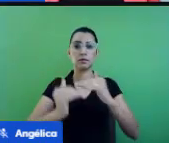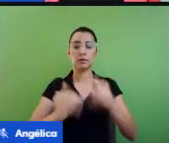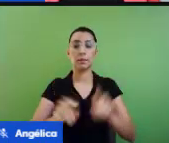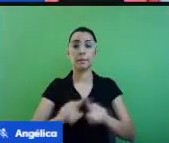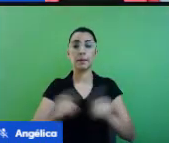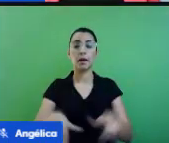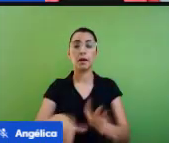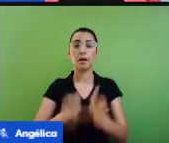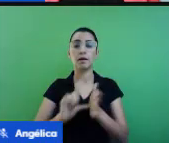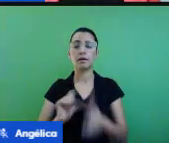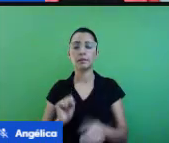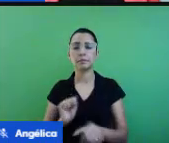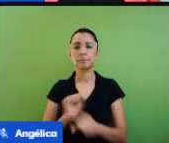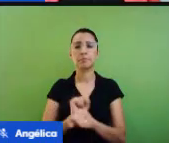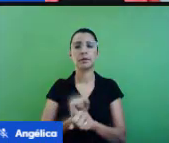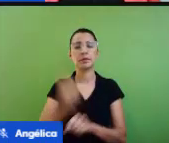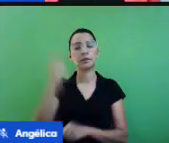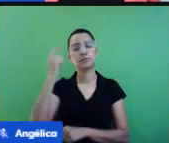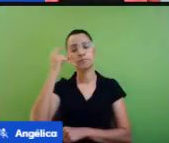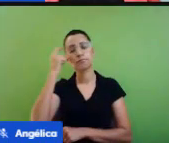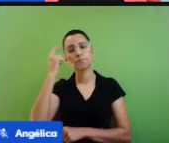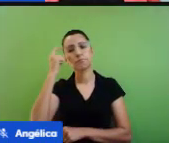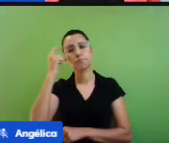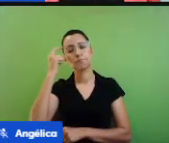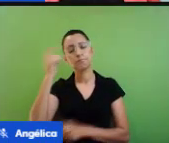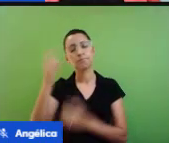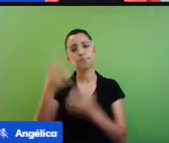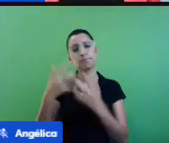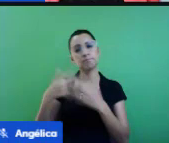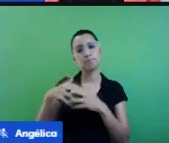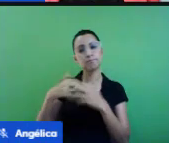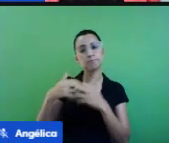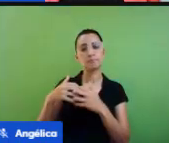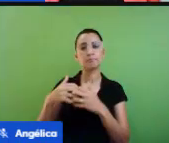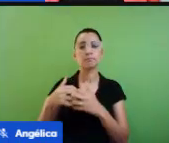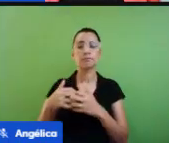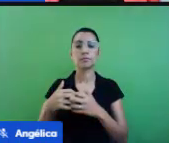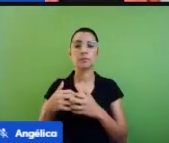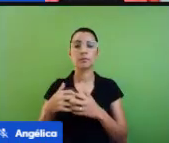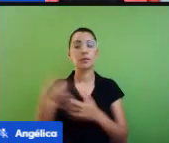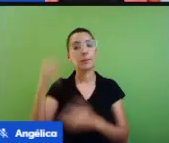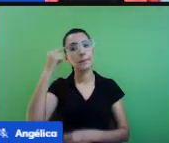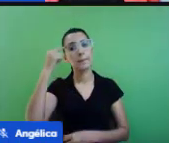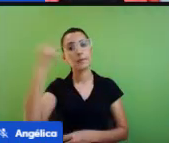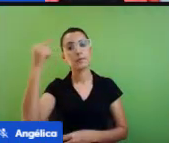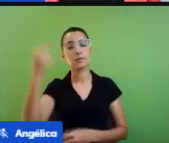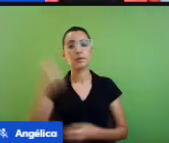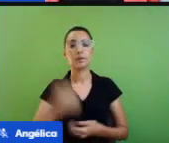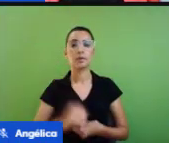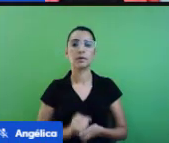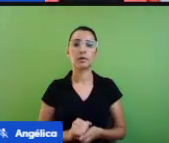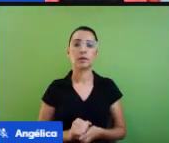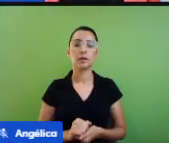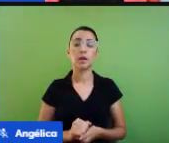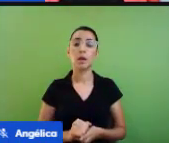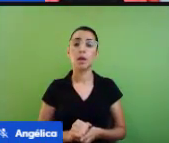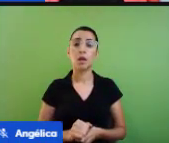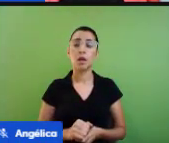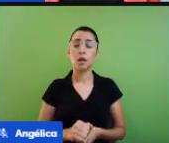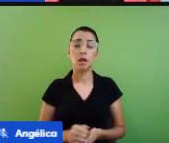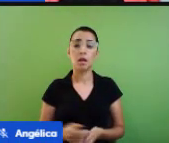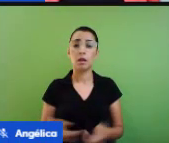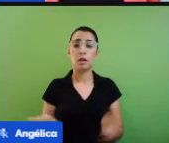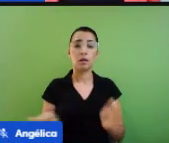pouco, refletir um pouco nisso que nós discutimos e pensar se não poderia ser uma atitude viável para